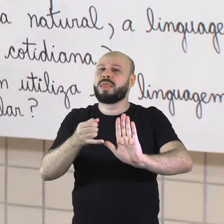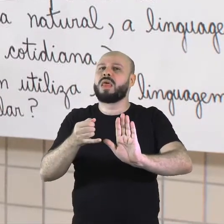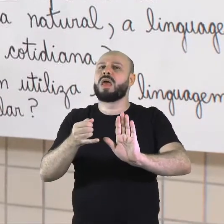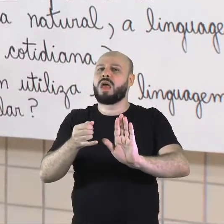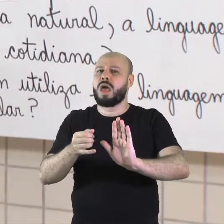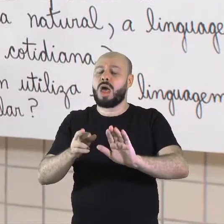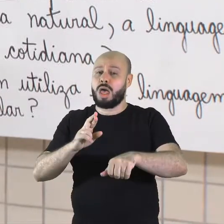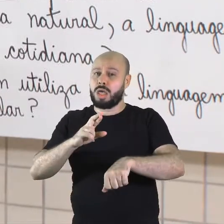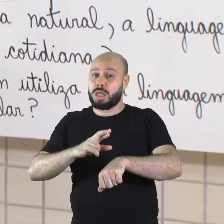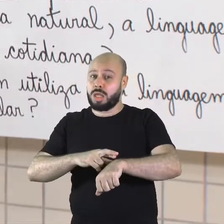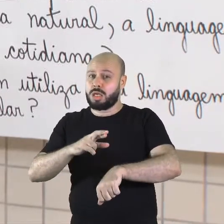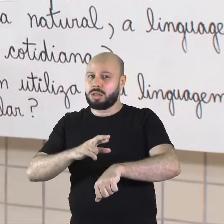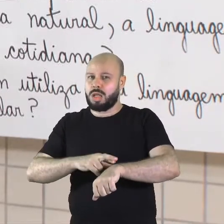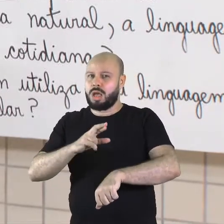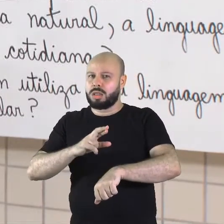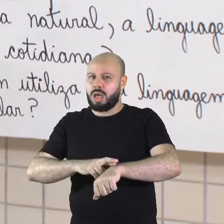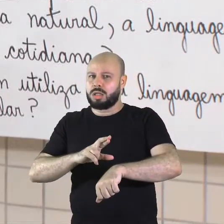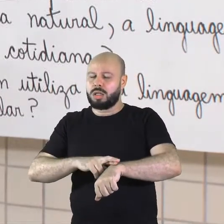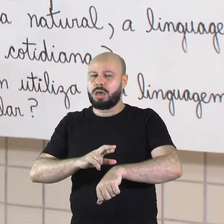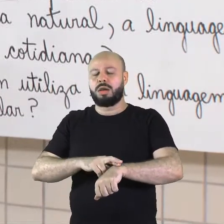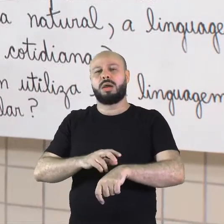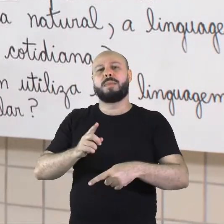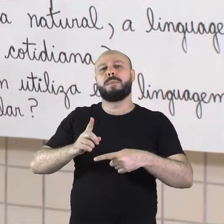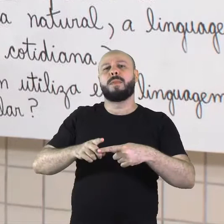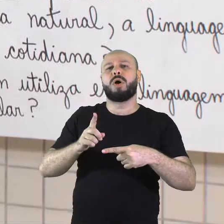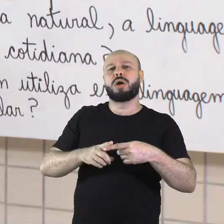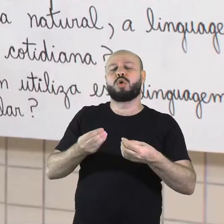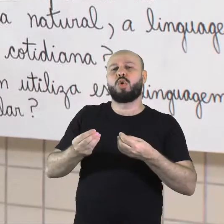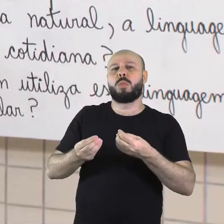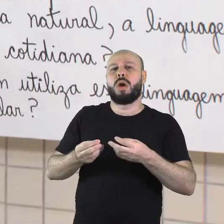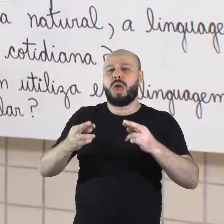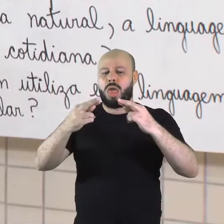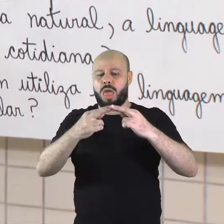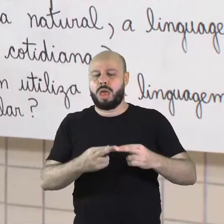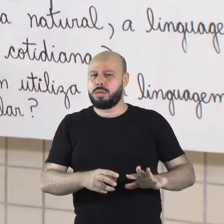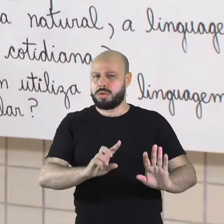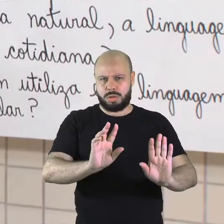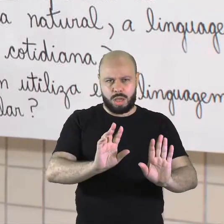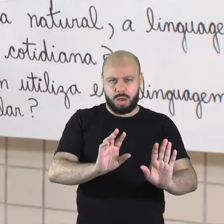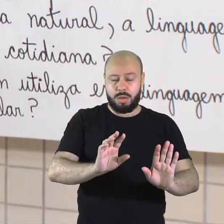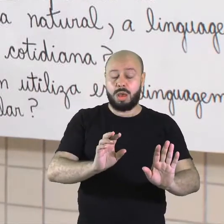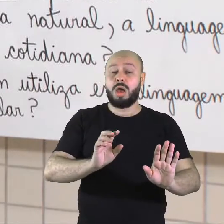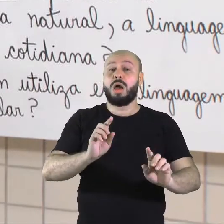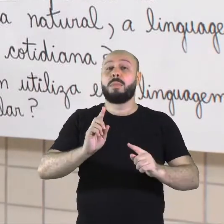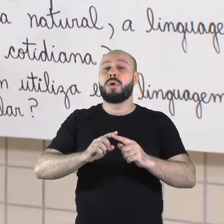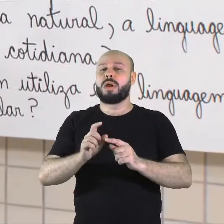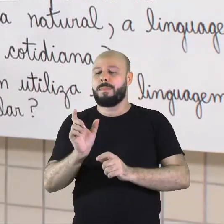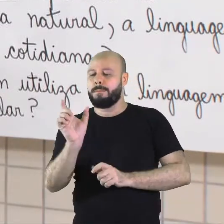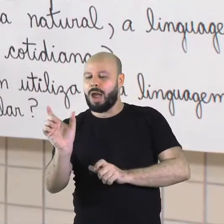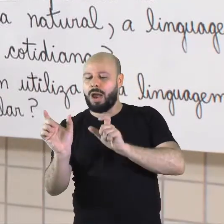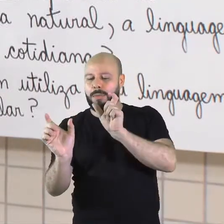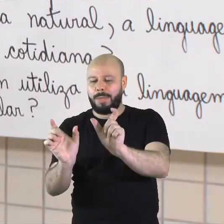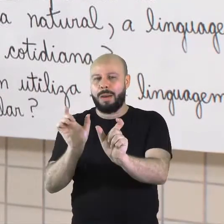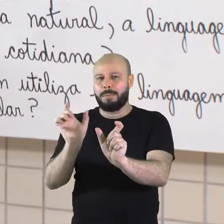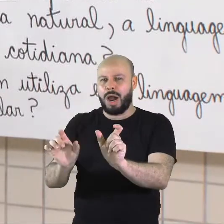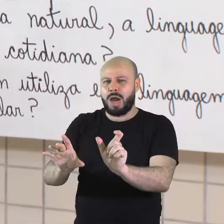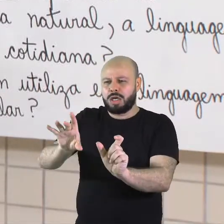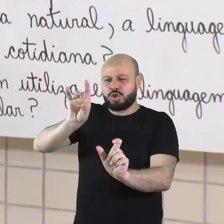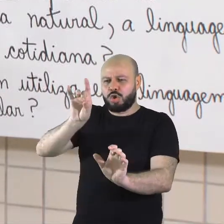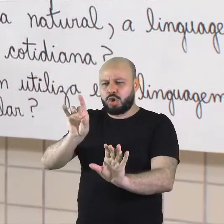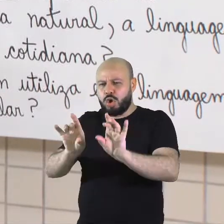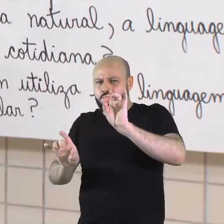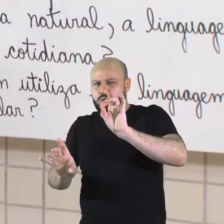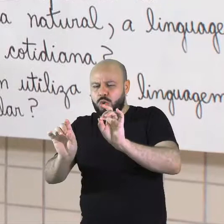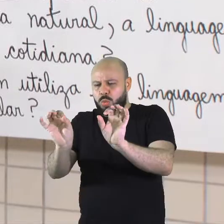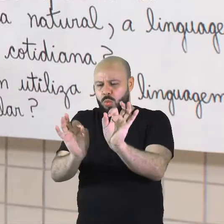né, que o ritmo ele é provocado não só por rimas, mas sim pela escolha das palavras, né, pela organização